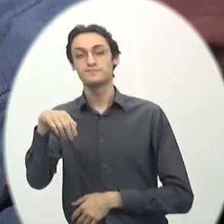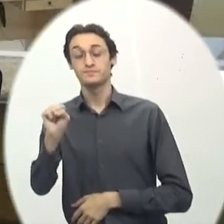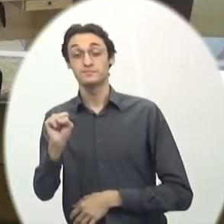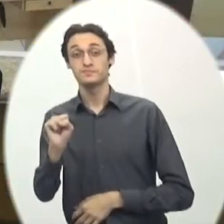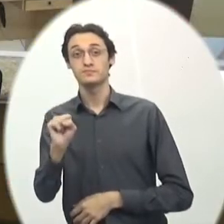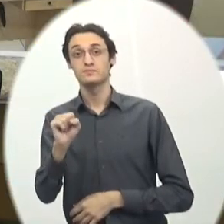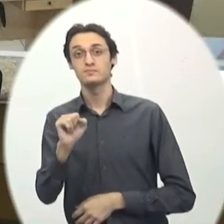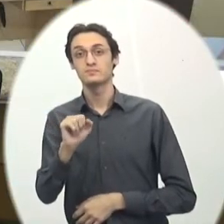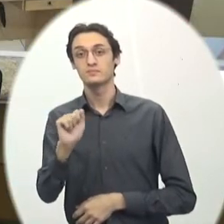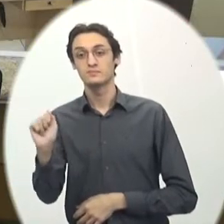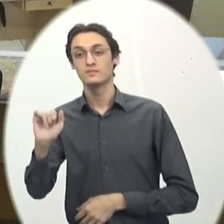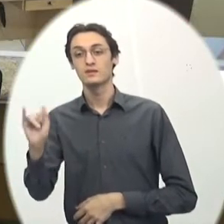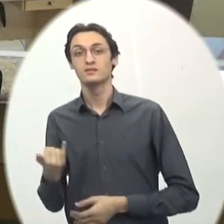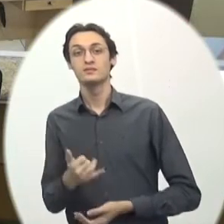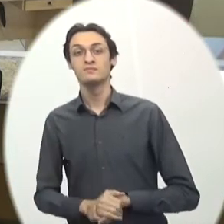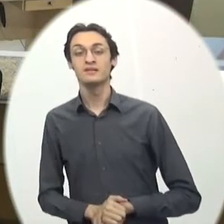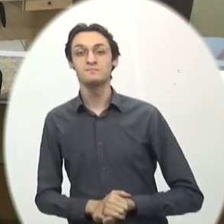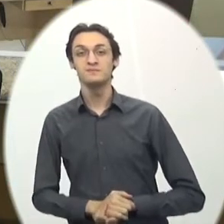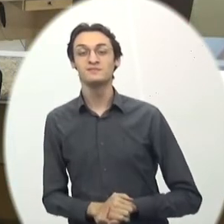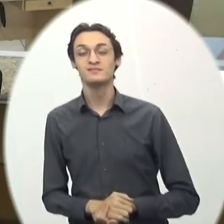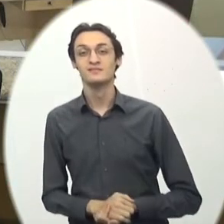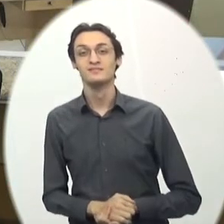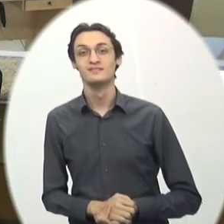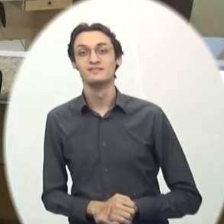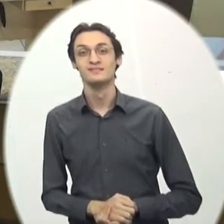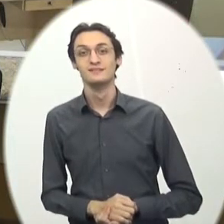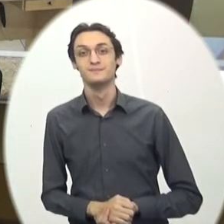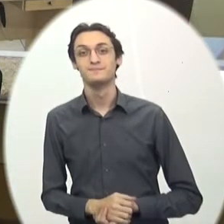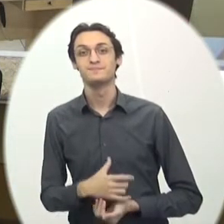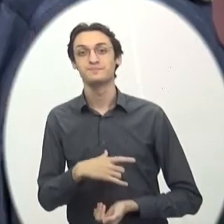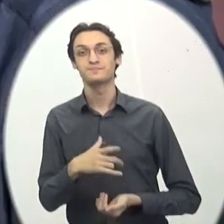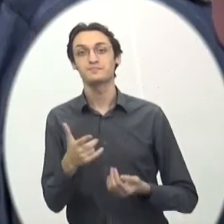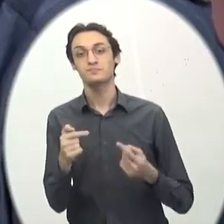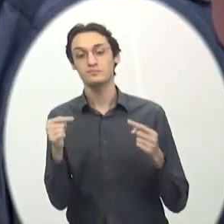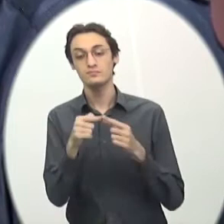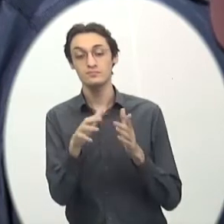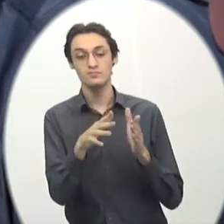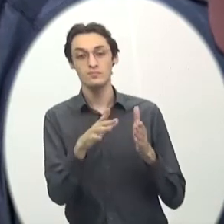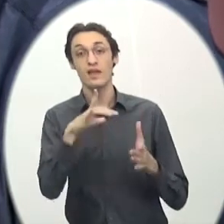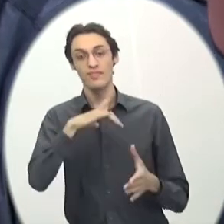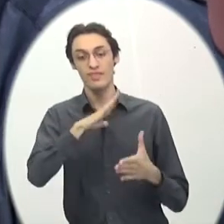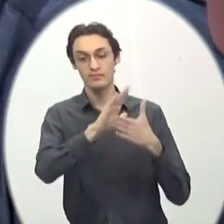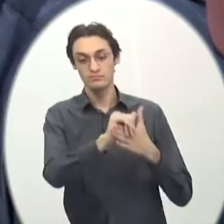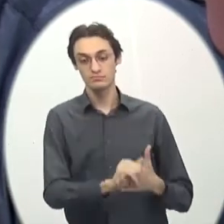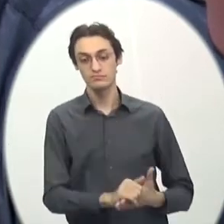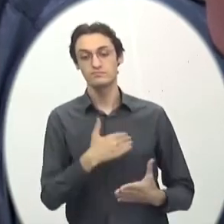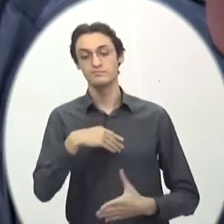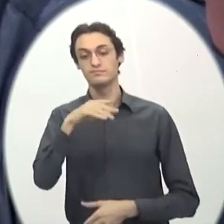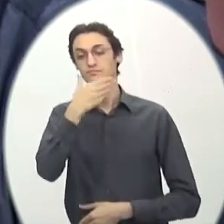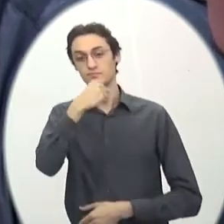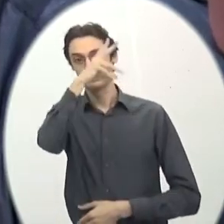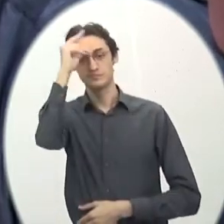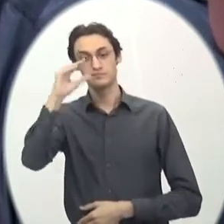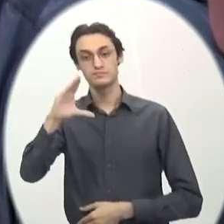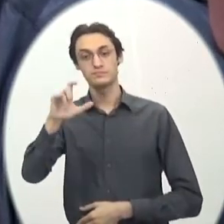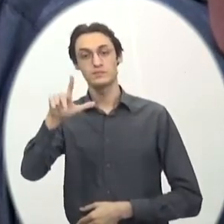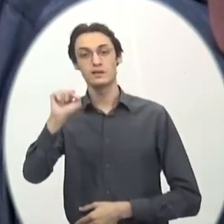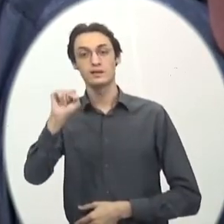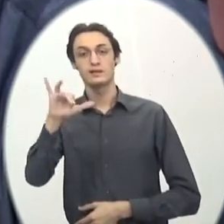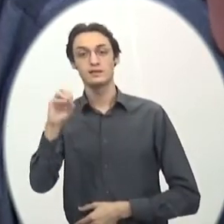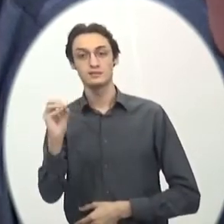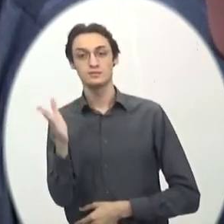11.080/2020/SMS-AJ, expedido para a Secretaria de Saúde, documentação anexa atenciosamente Clésio Salvaro, prefeito